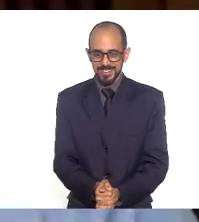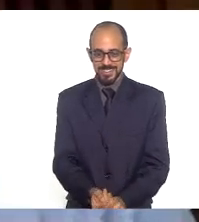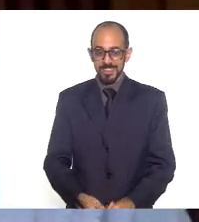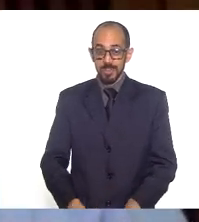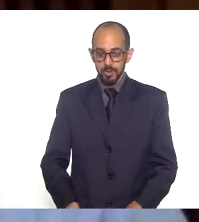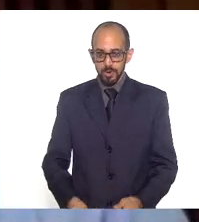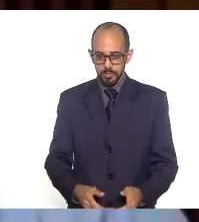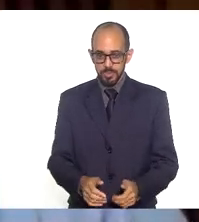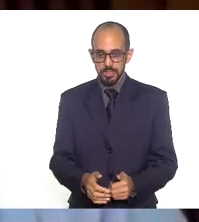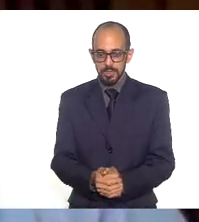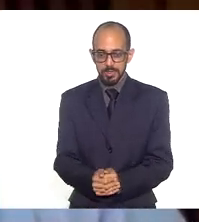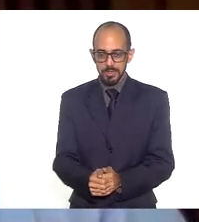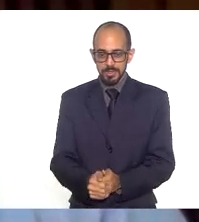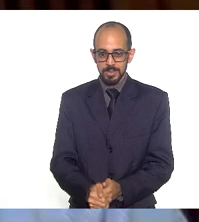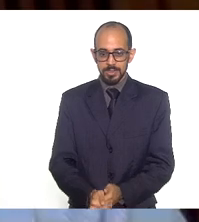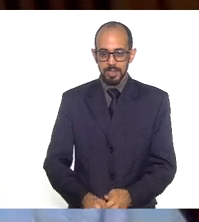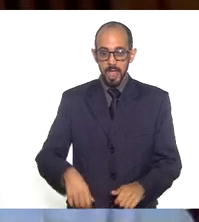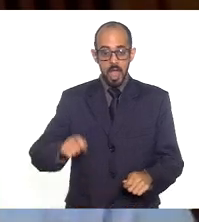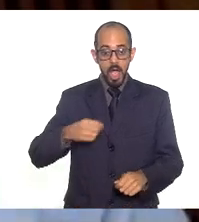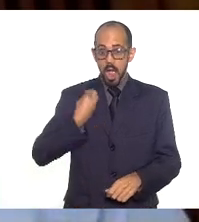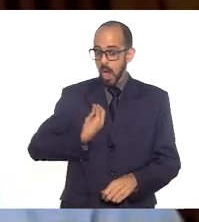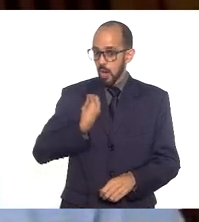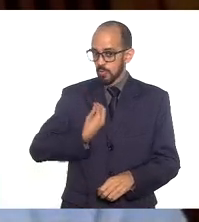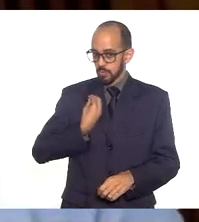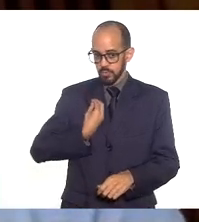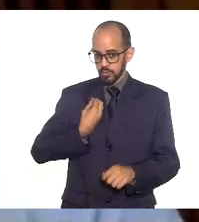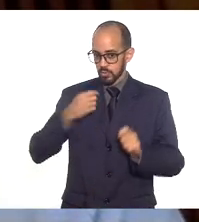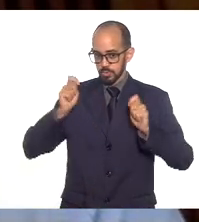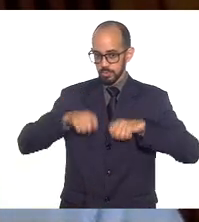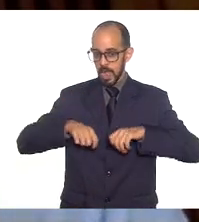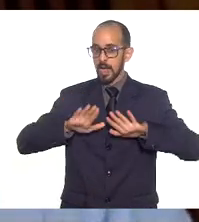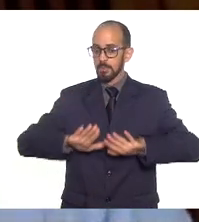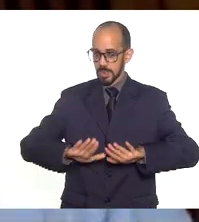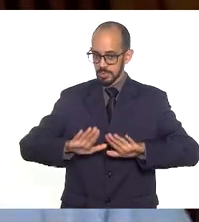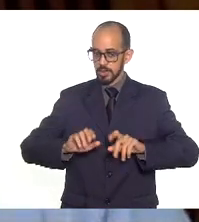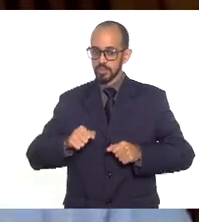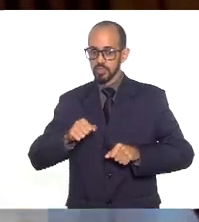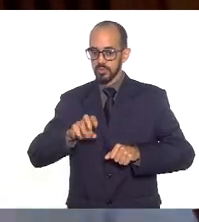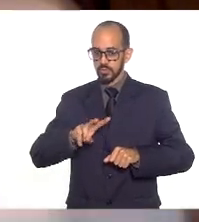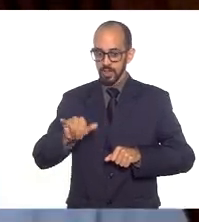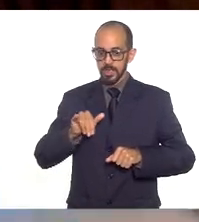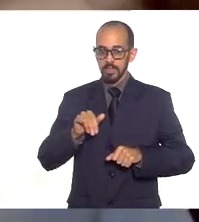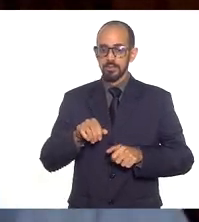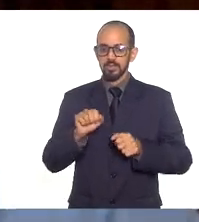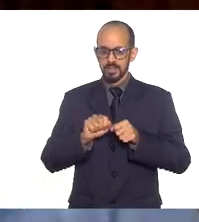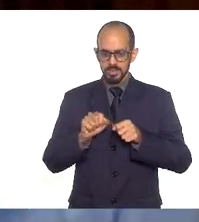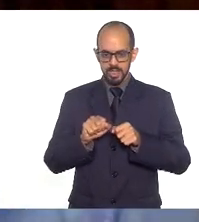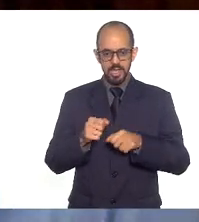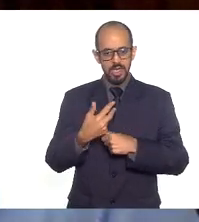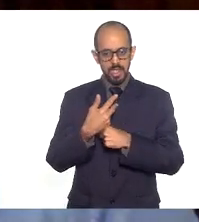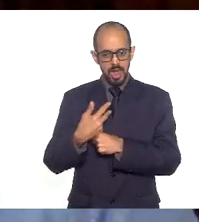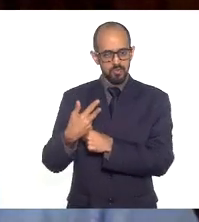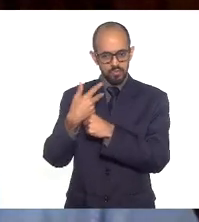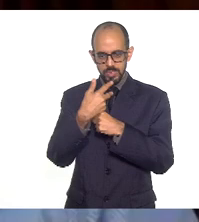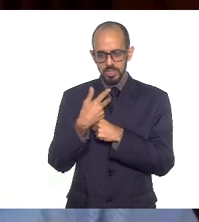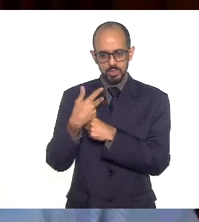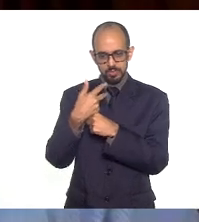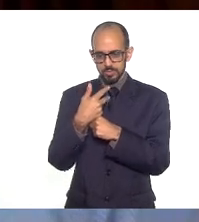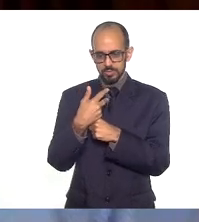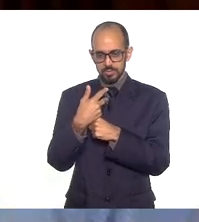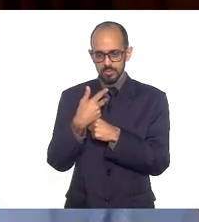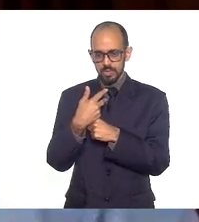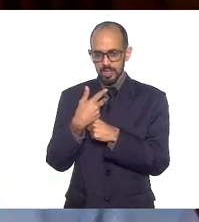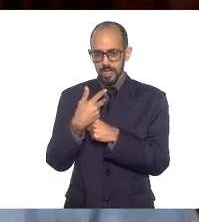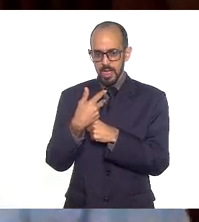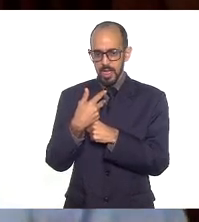A nossa diretora está dizendo que ao vivo não dá, mas vamos fazer gravando, enfim.